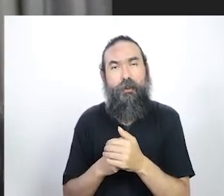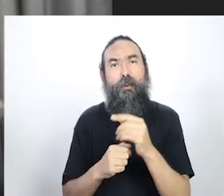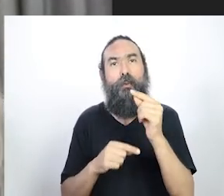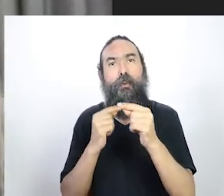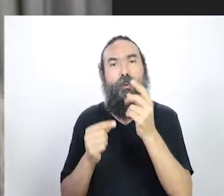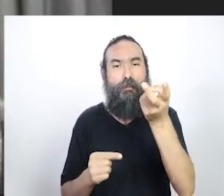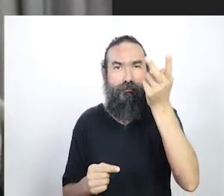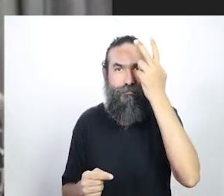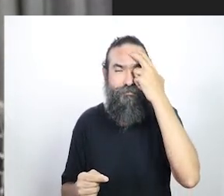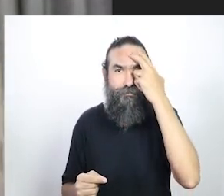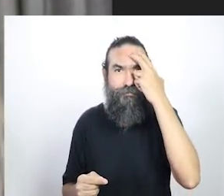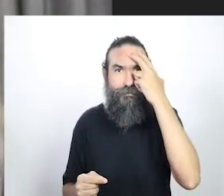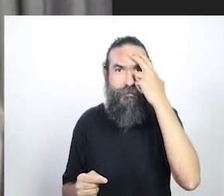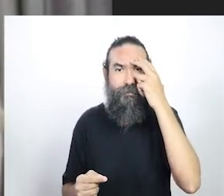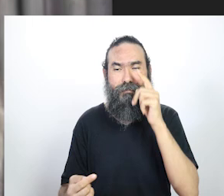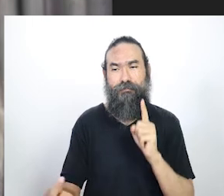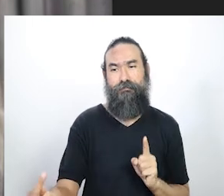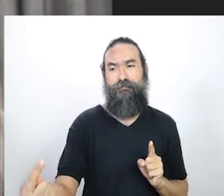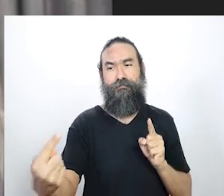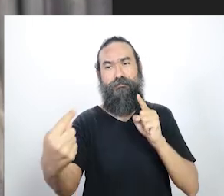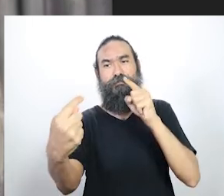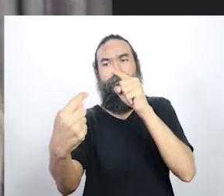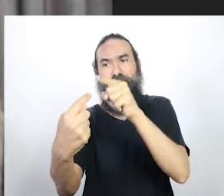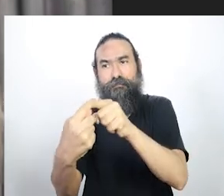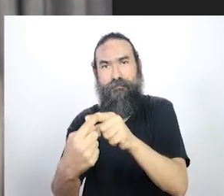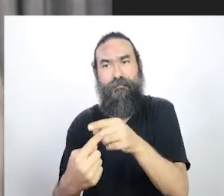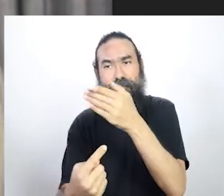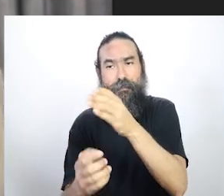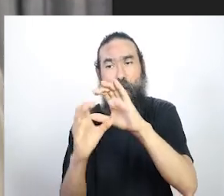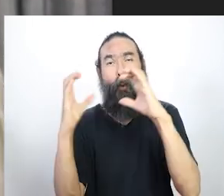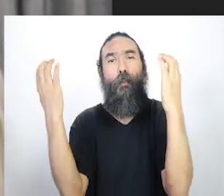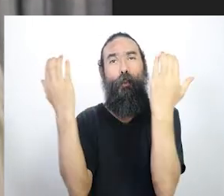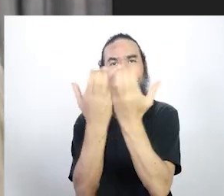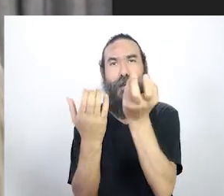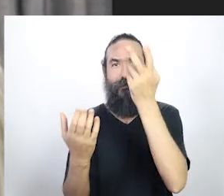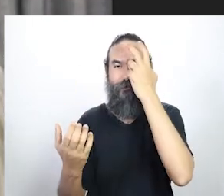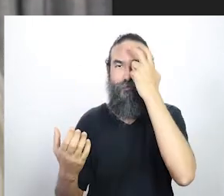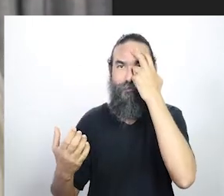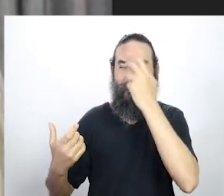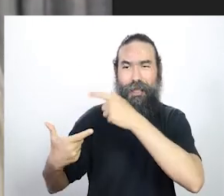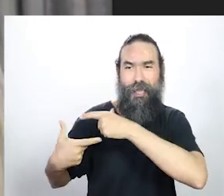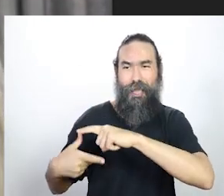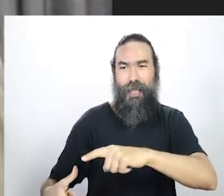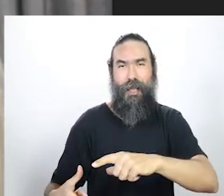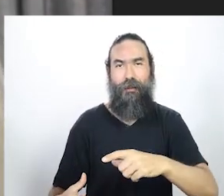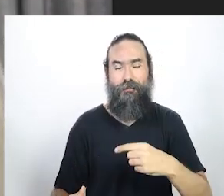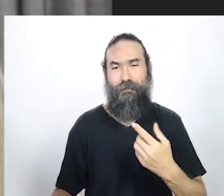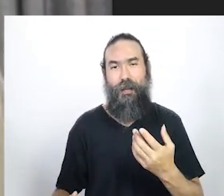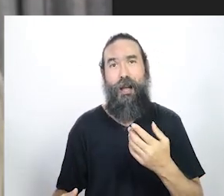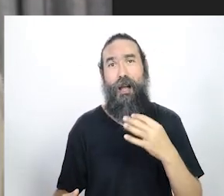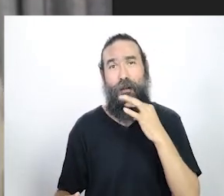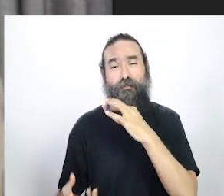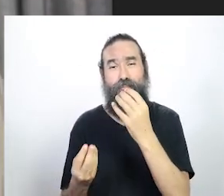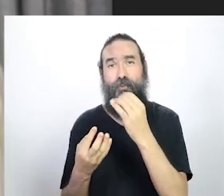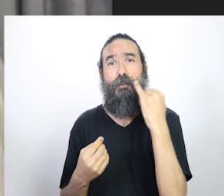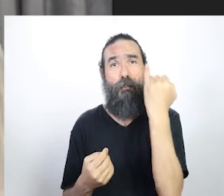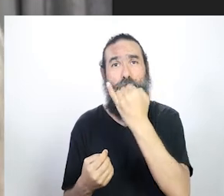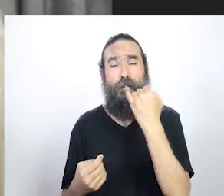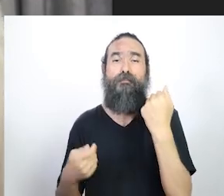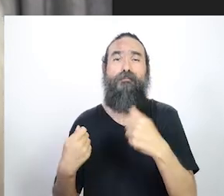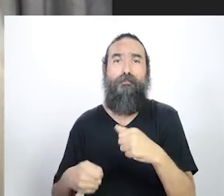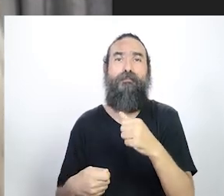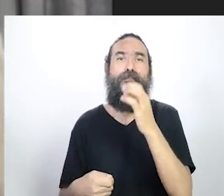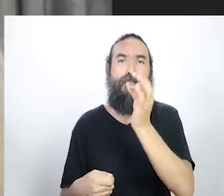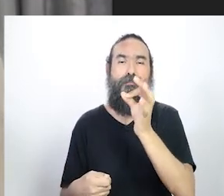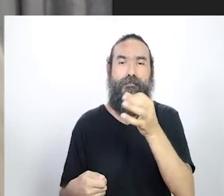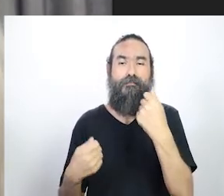essa ponte com a comunidade, esse articular com a comunidade, como a Lucilene disse muito bem, né? Que tem que ser cada